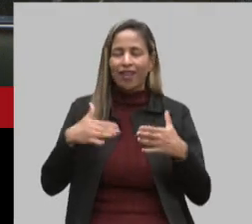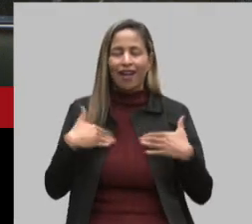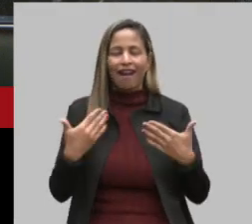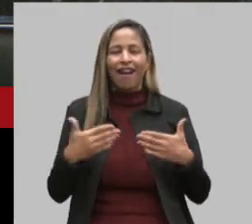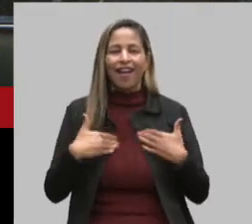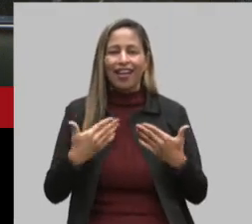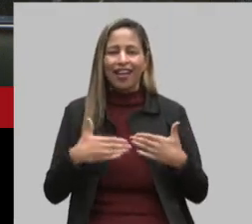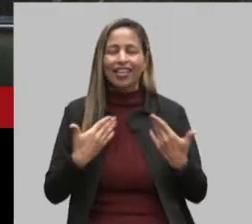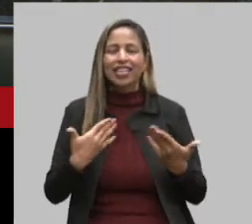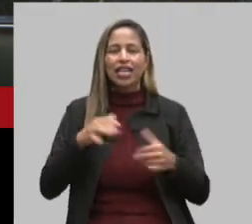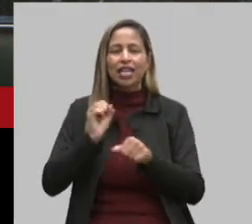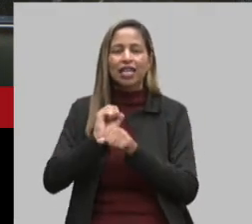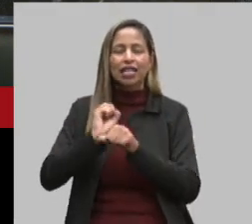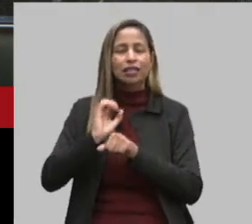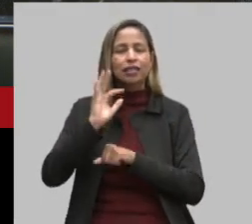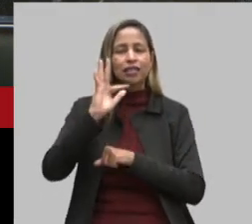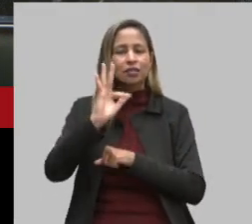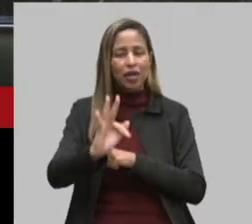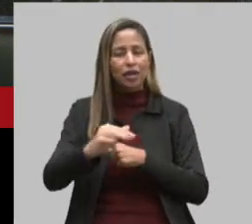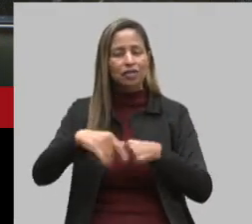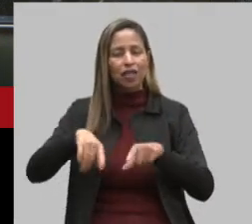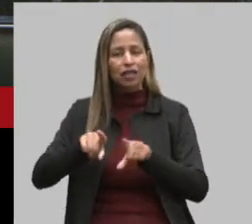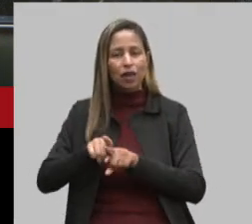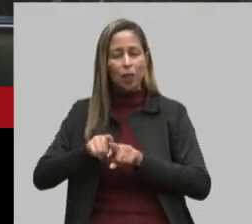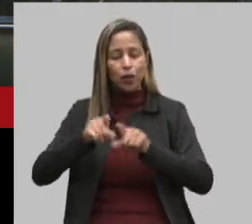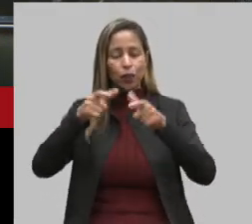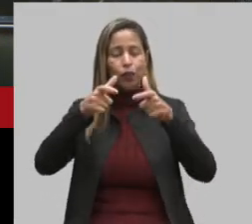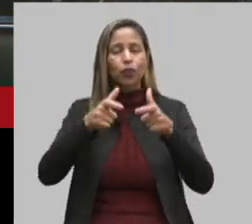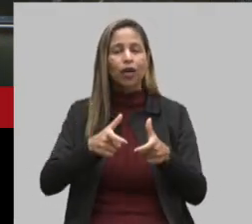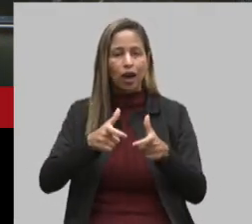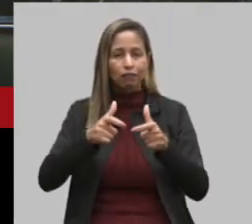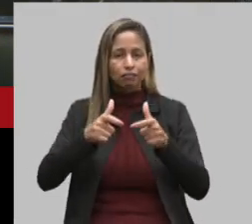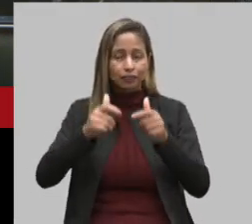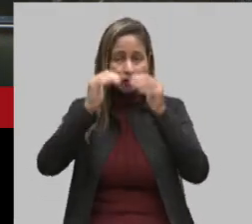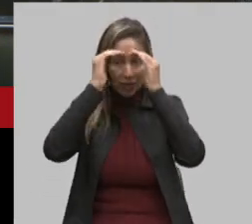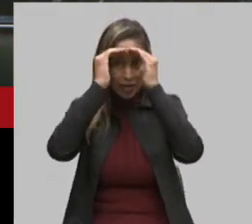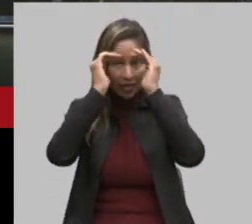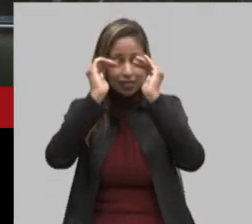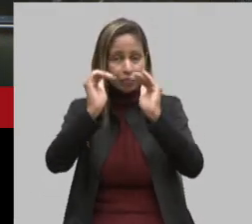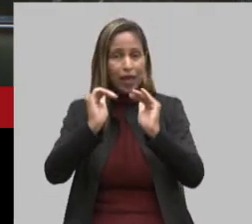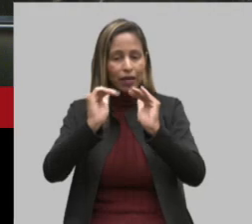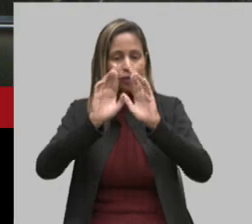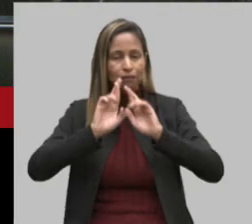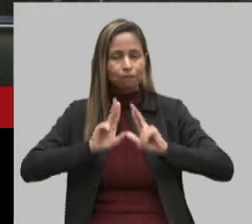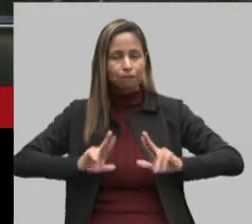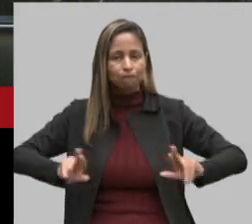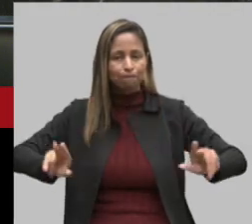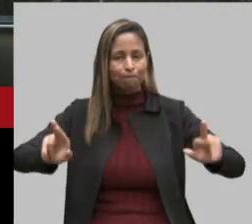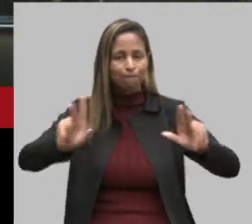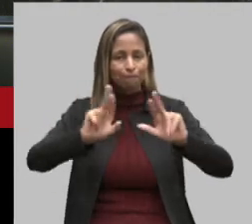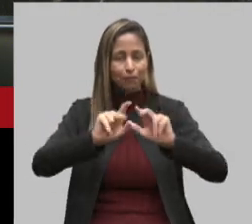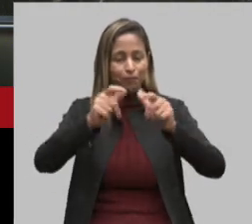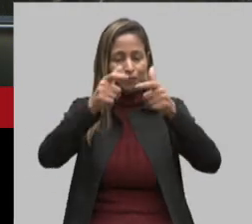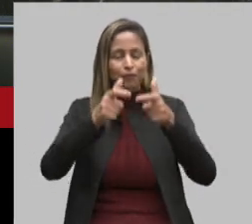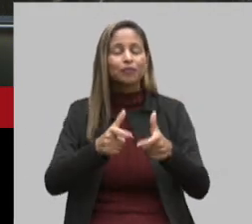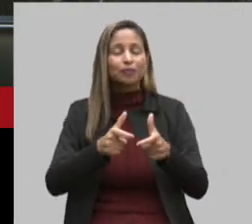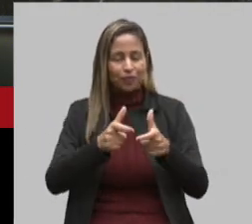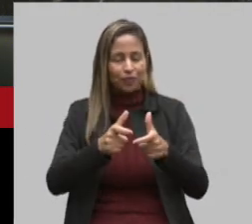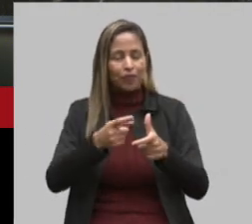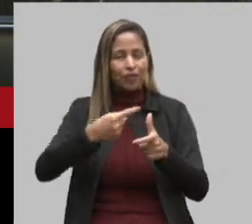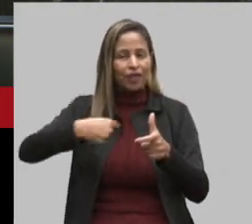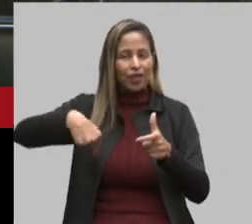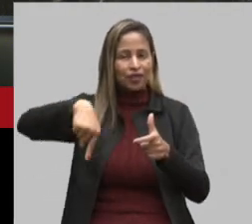da Esperança também um lugar do respeito à diversidade um lugar que a gente